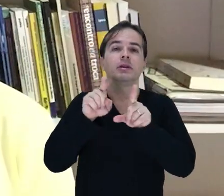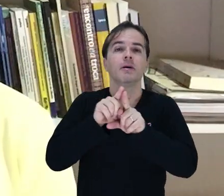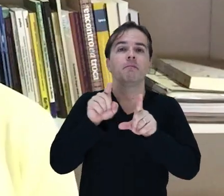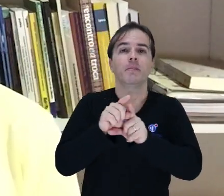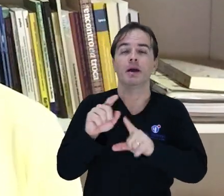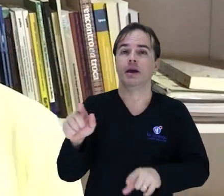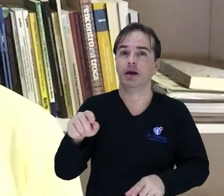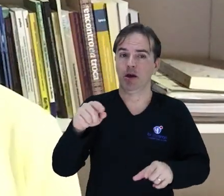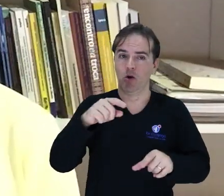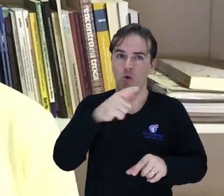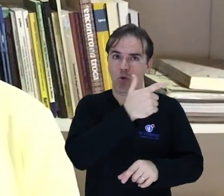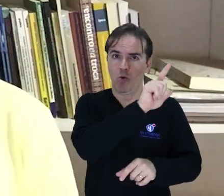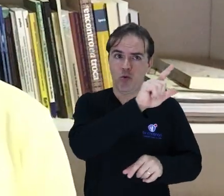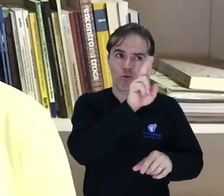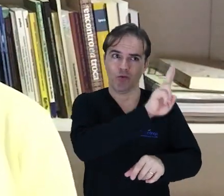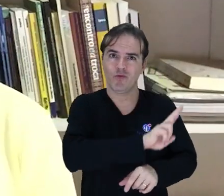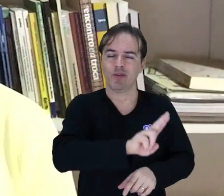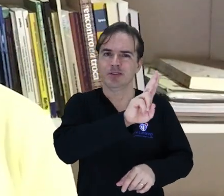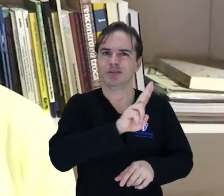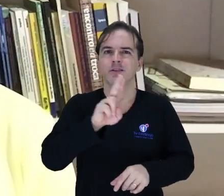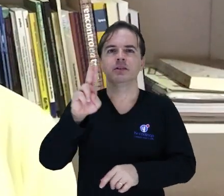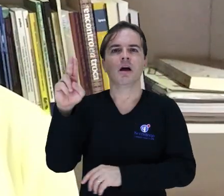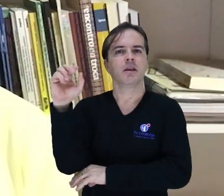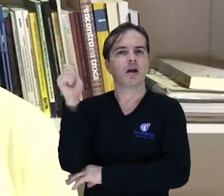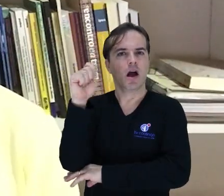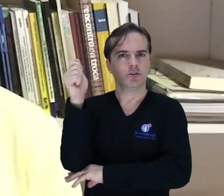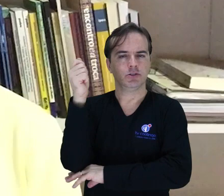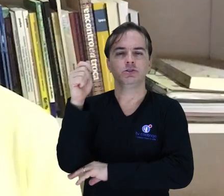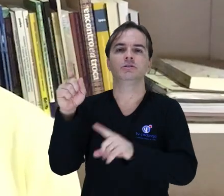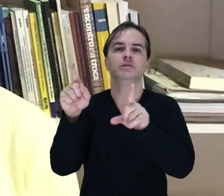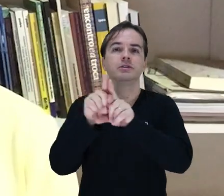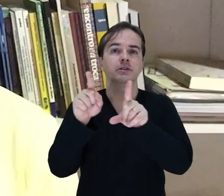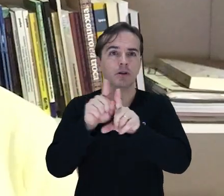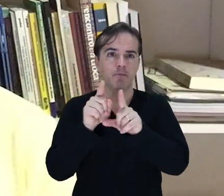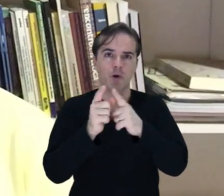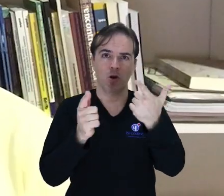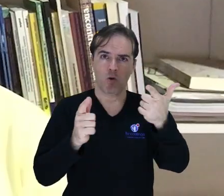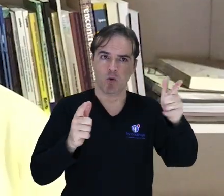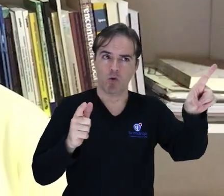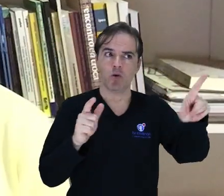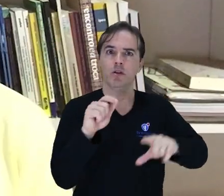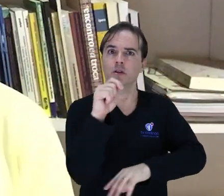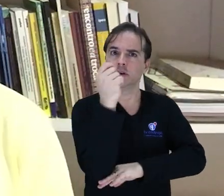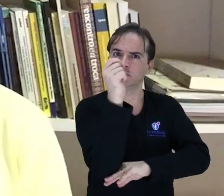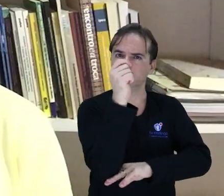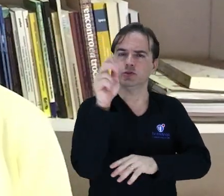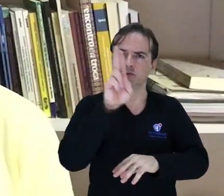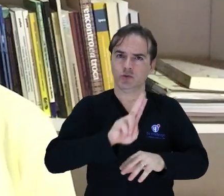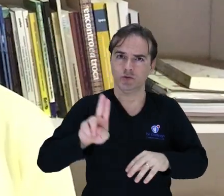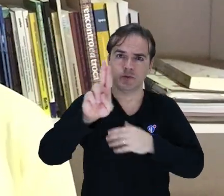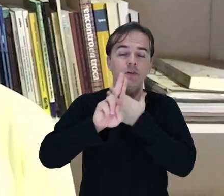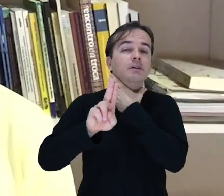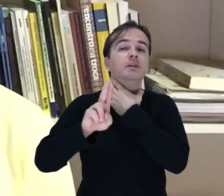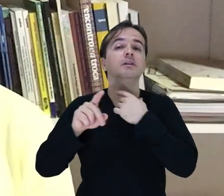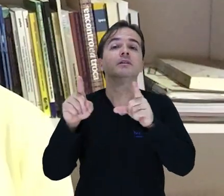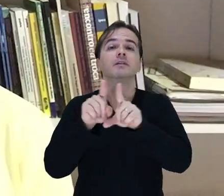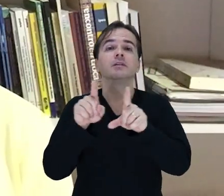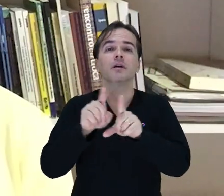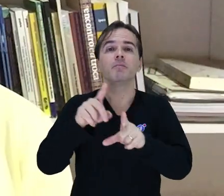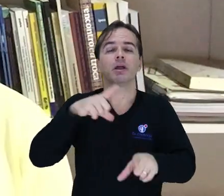Aires, na Argentina, a Universidade Nacional de Mar del Plata, também na Argentina, a Universidade